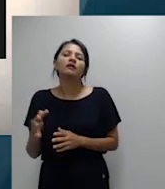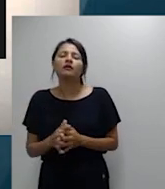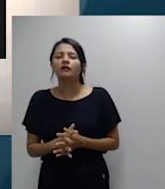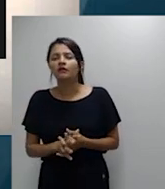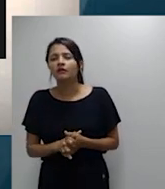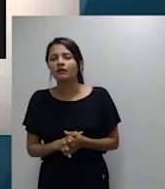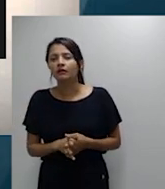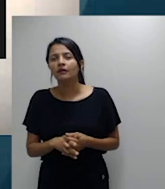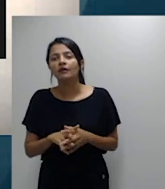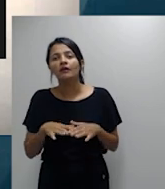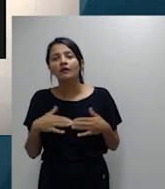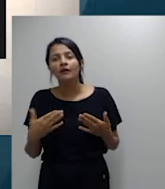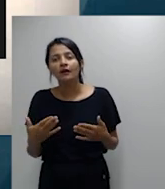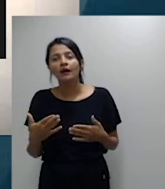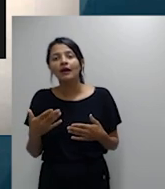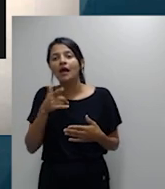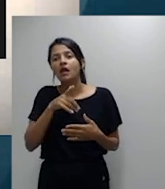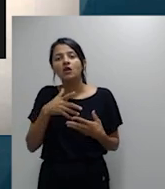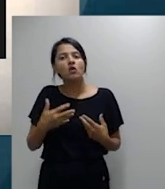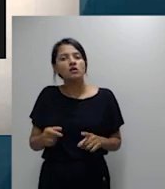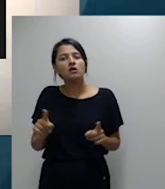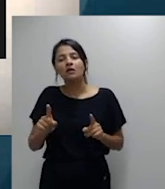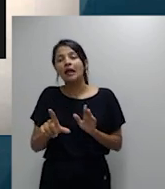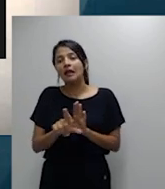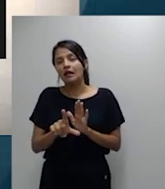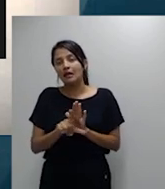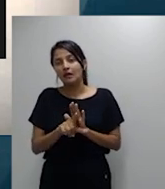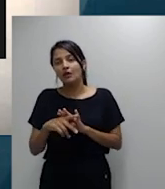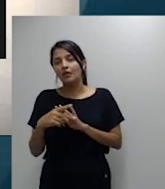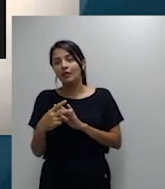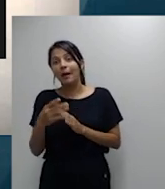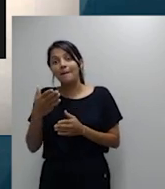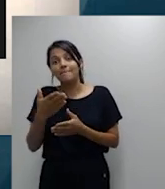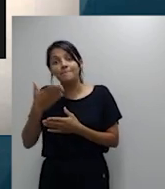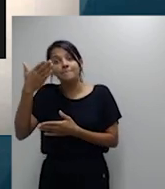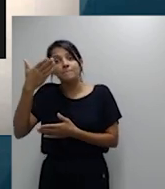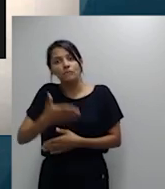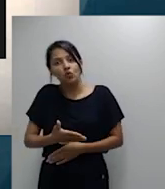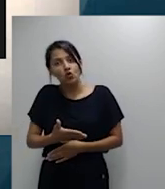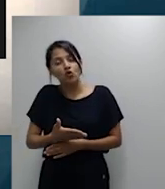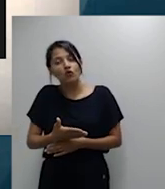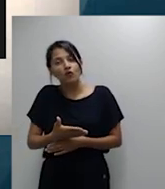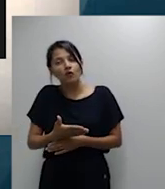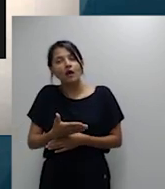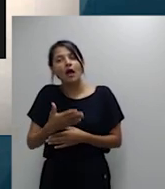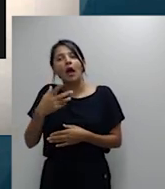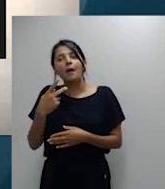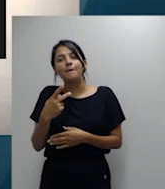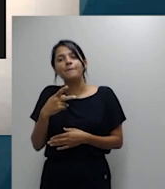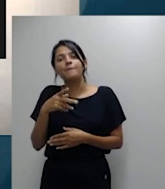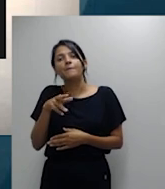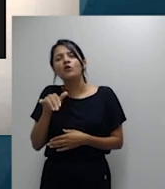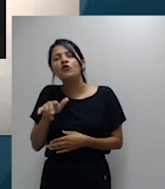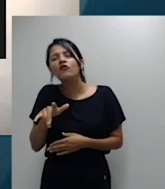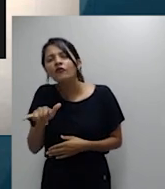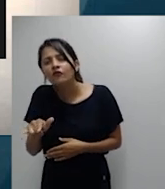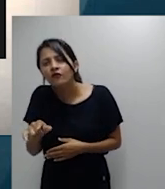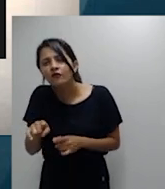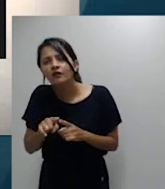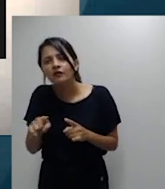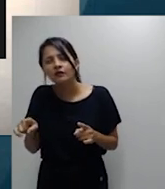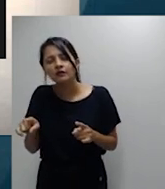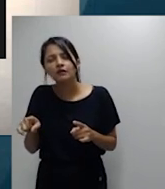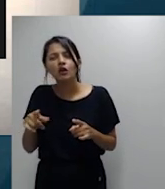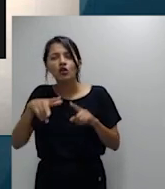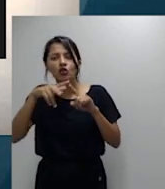exatamente Desconsidera a legalidade da própria ver a fazer a previsão é sobretudo a voz coisa com a